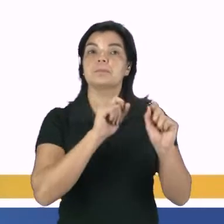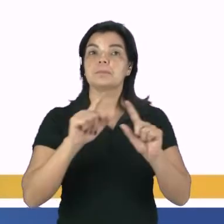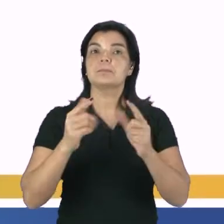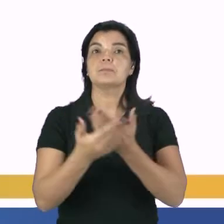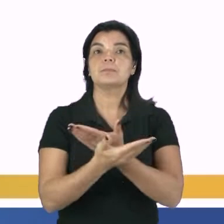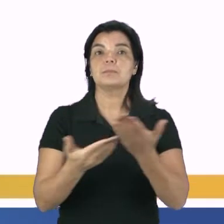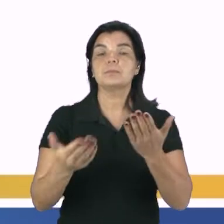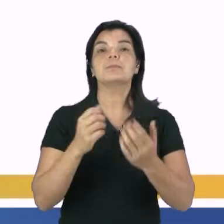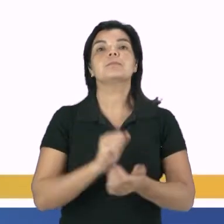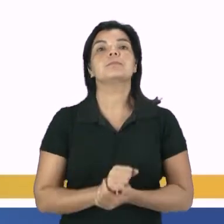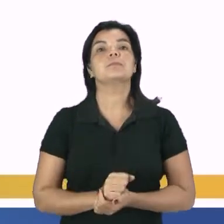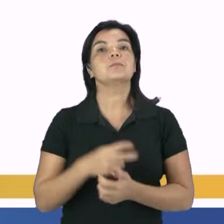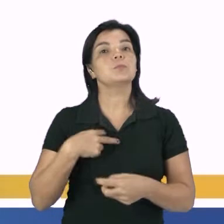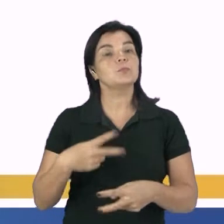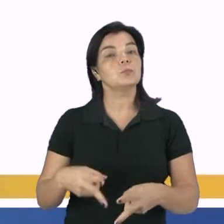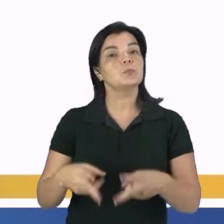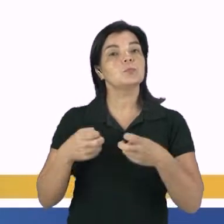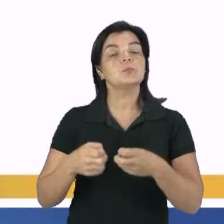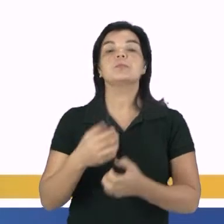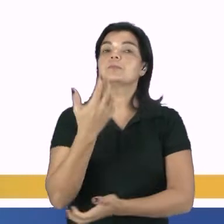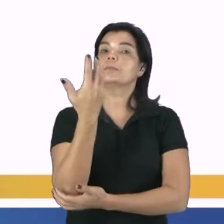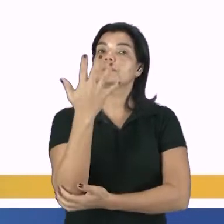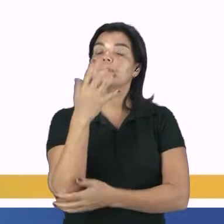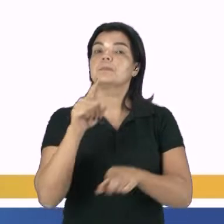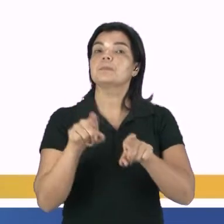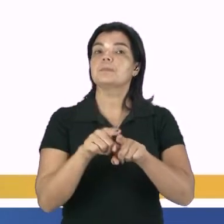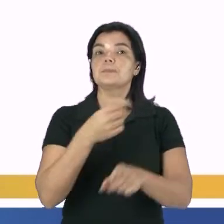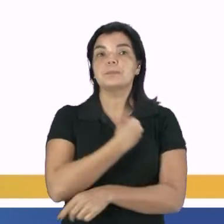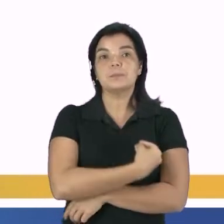vocês, percebam que no ápice da planta a gente tem a